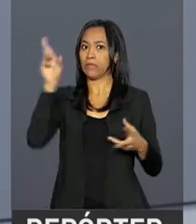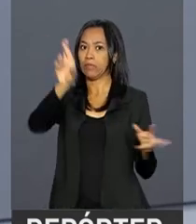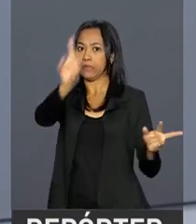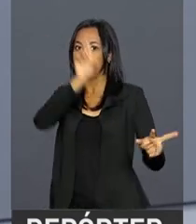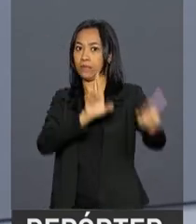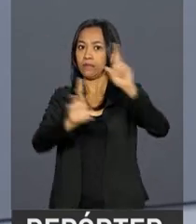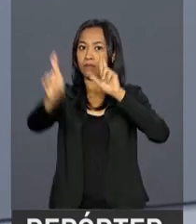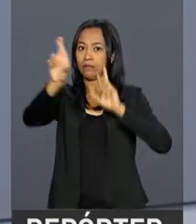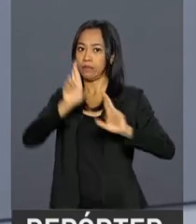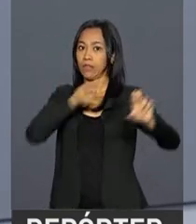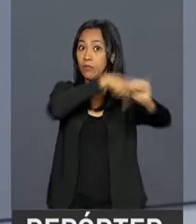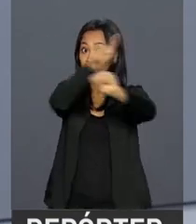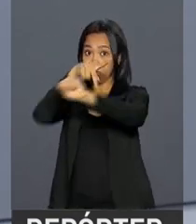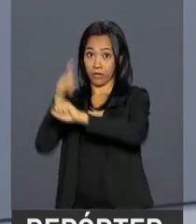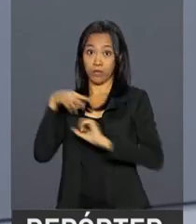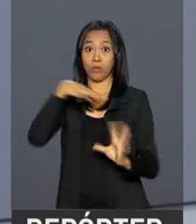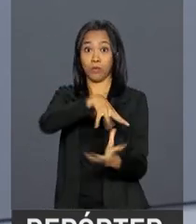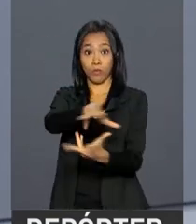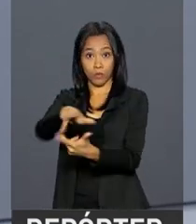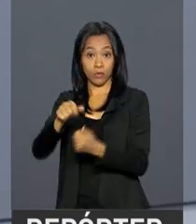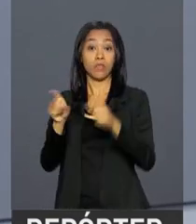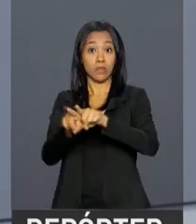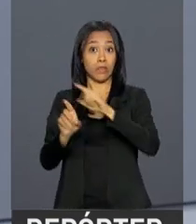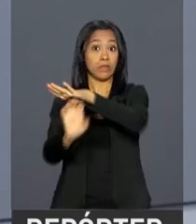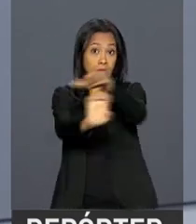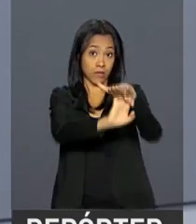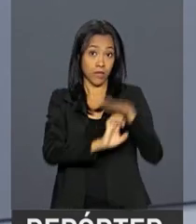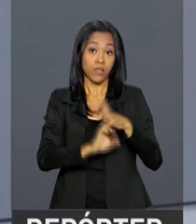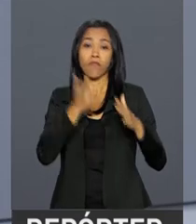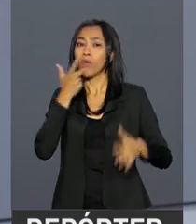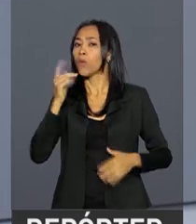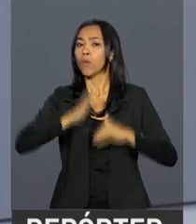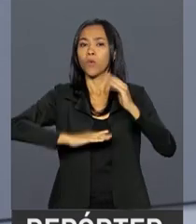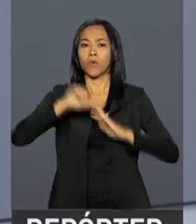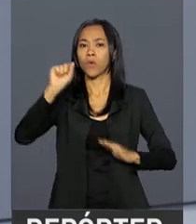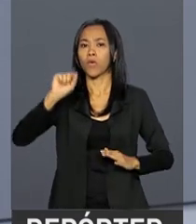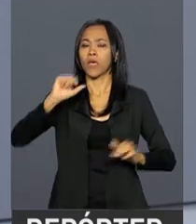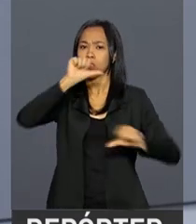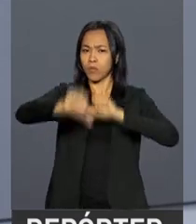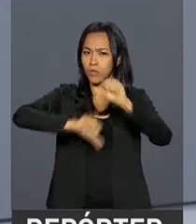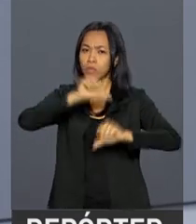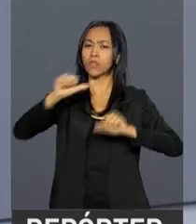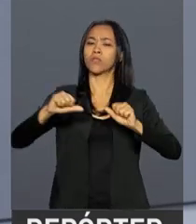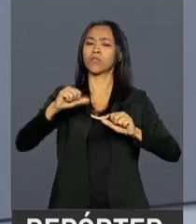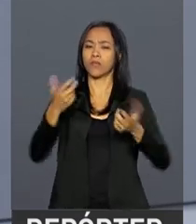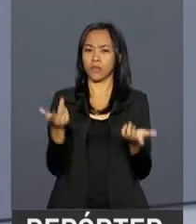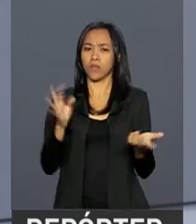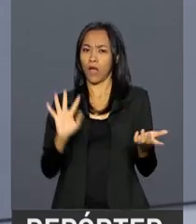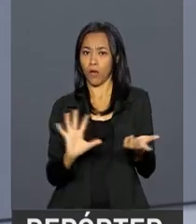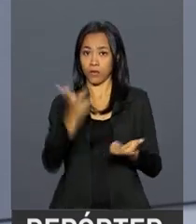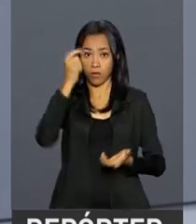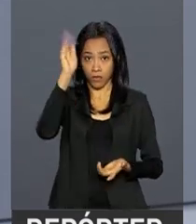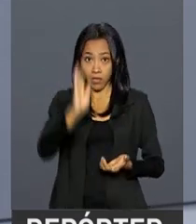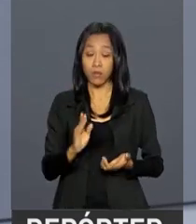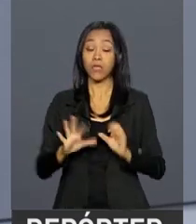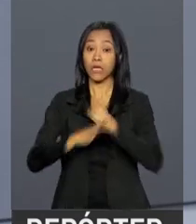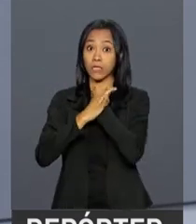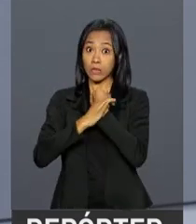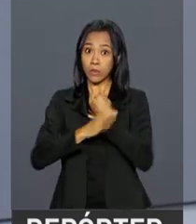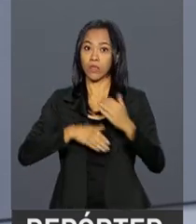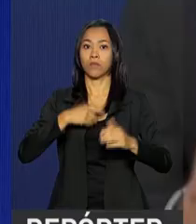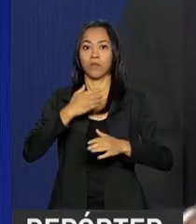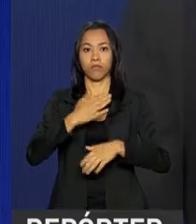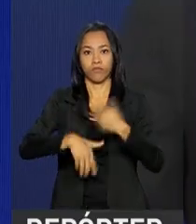mundo político e empresarial. O presidente falou sobre as reformas que estão mudando o Brasil e garantindo o crescimento econômico do país.